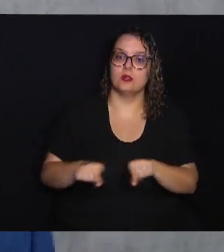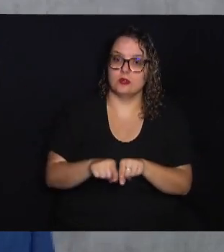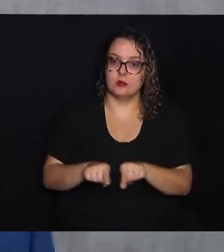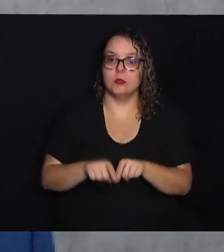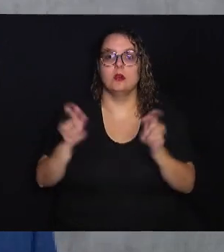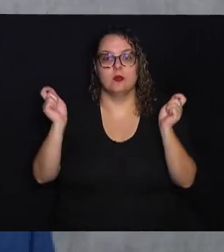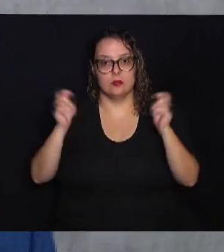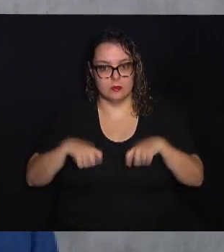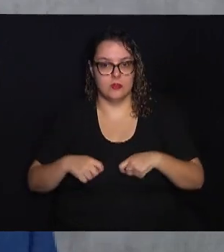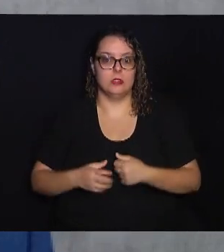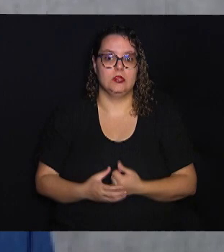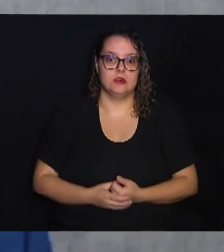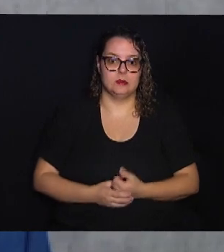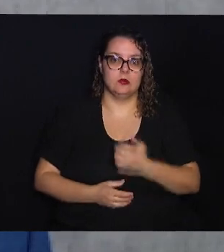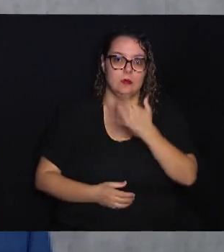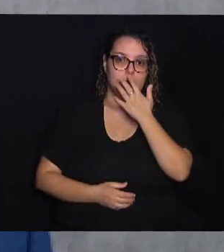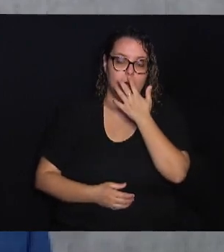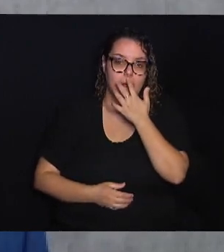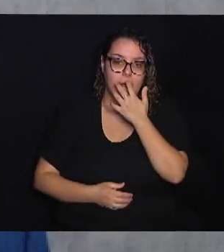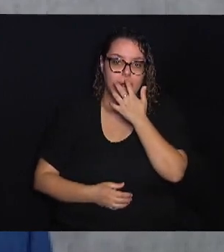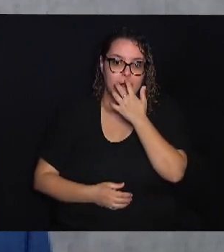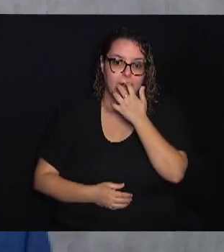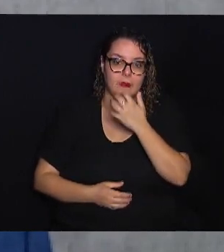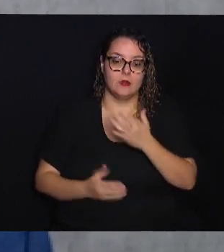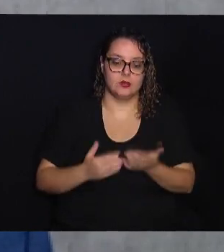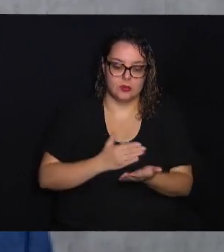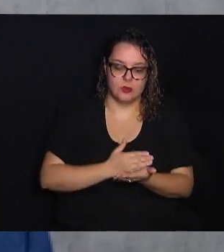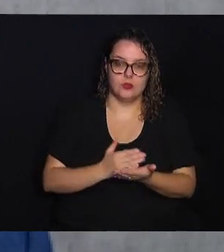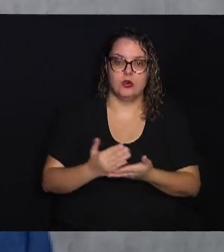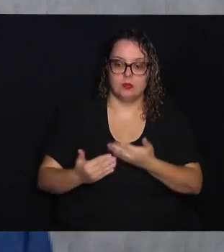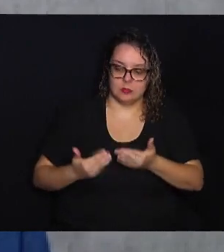vários recursos, é também uma potência para